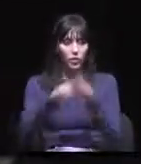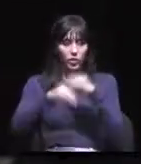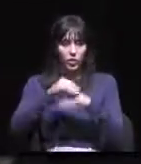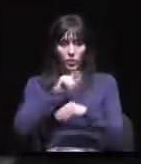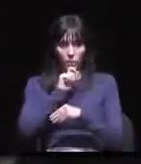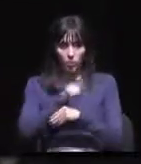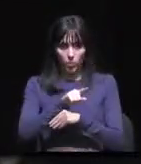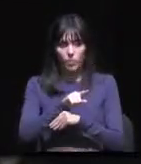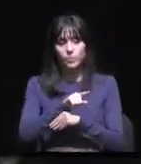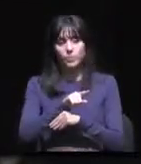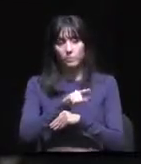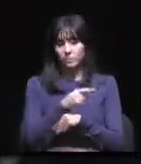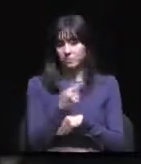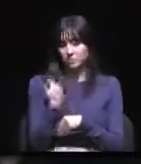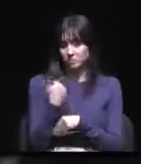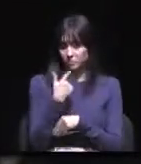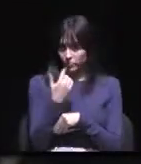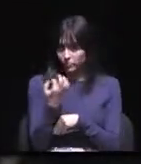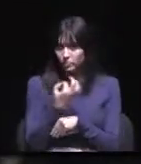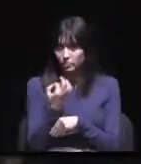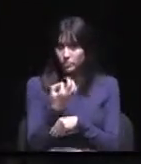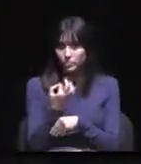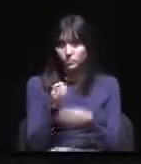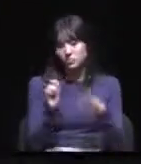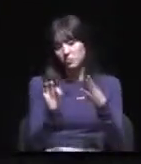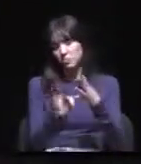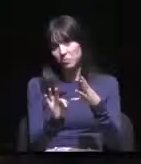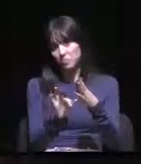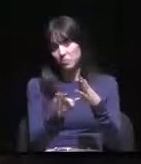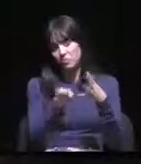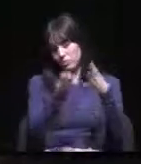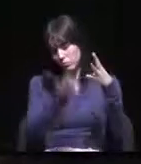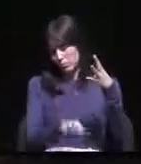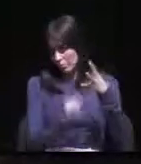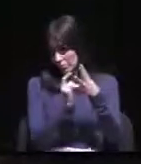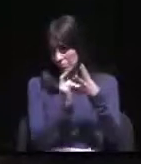acrescentar, como acabamos de referir há bocadinho, mantendo o resto do